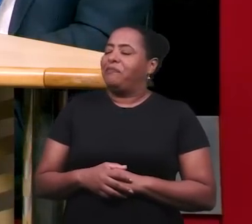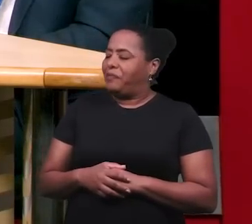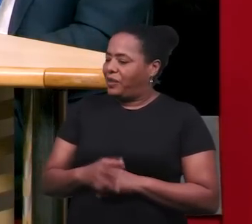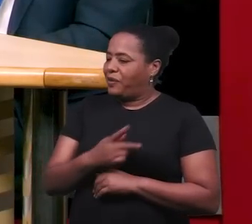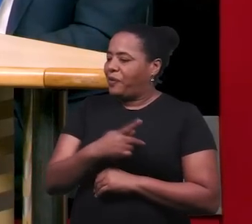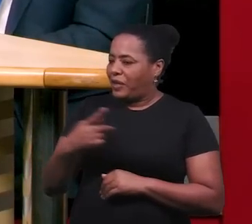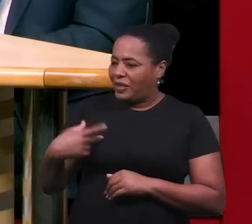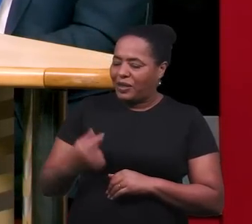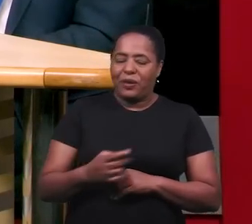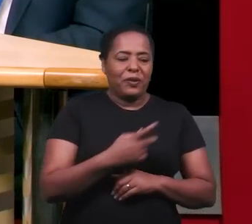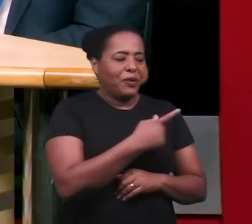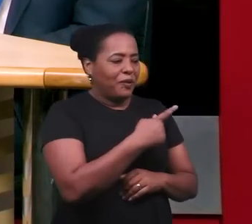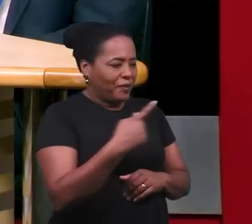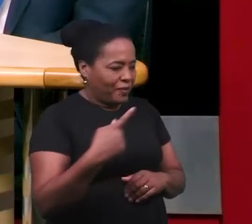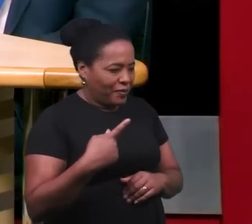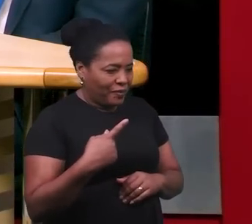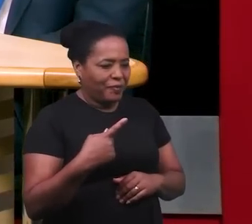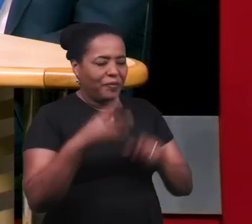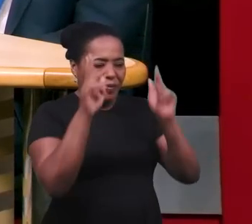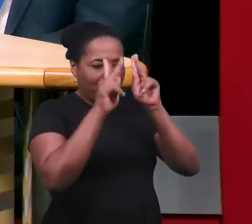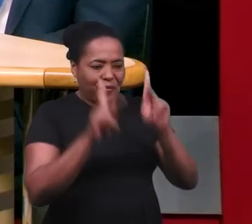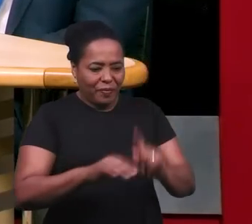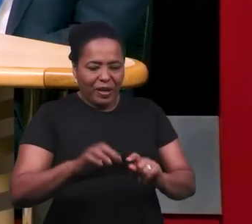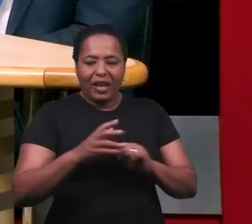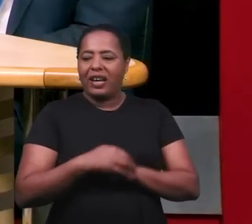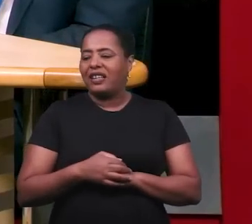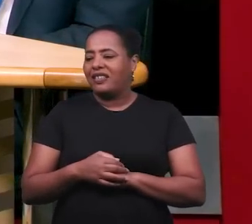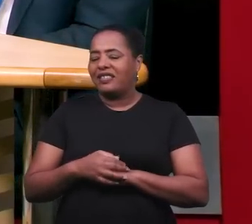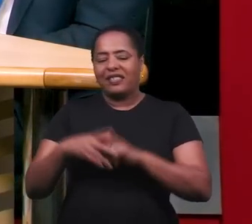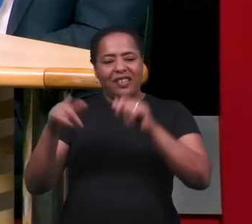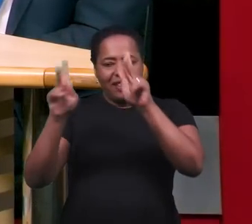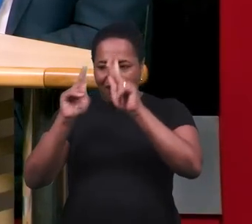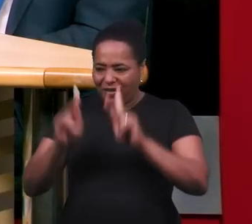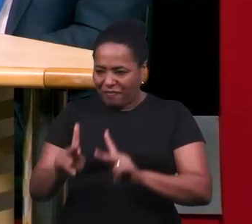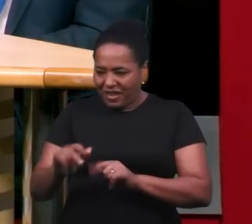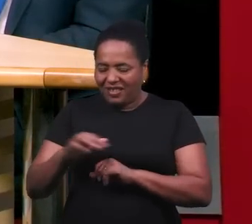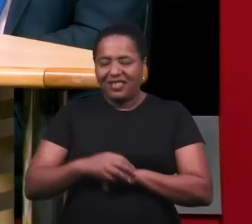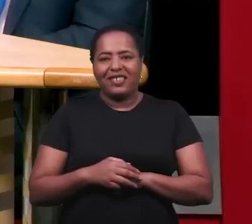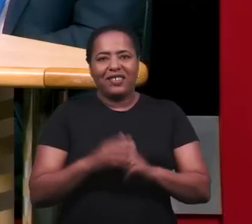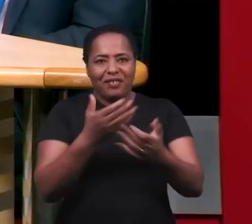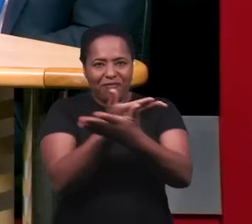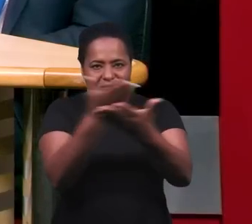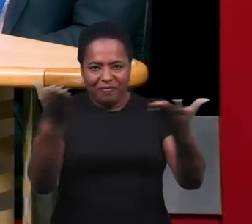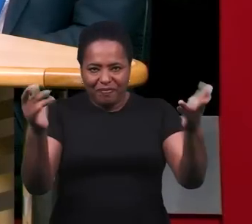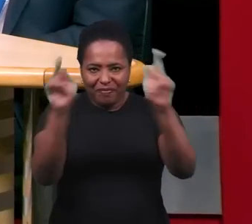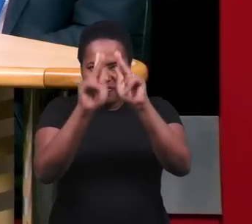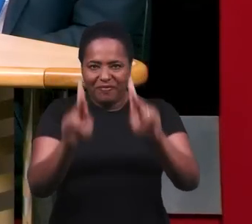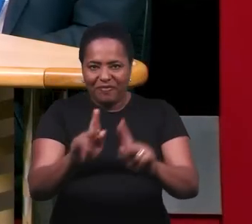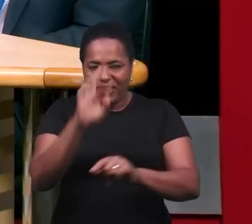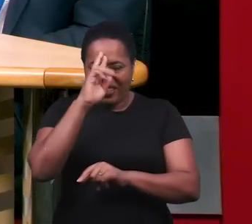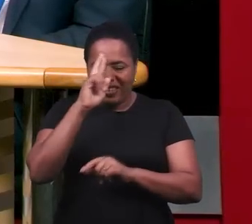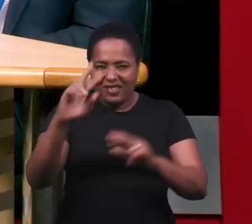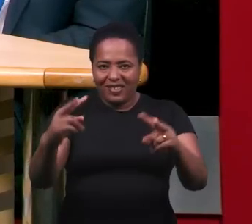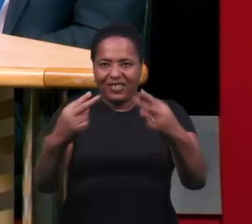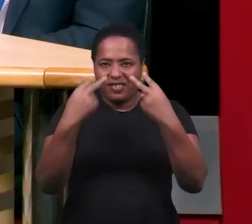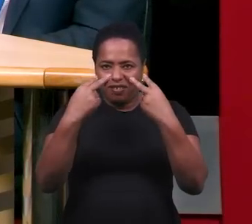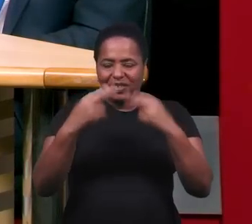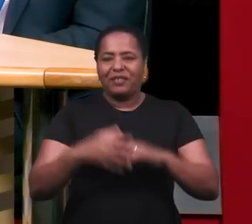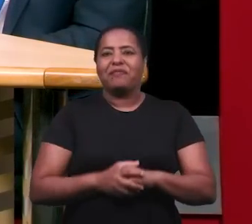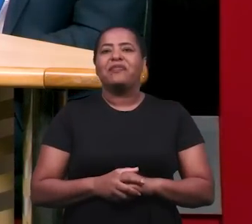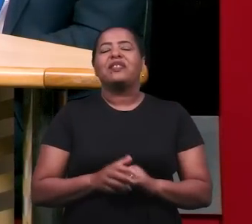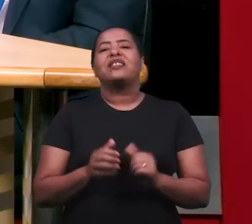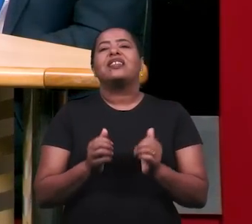Glória a Deus. Pastor Guilherme, a paz do Senhor. A paz do Senhor. A paz do Senhor a todos os irmãos. Pastor Roger, a paz do Senhor. A paz do Senhor, Pastor Marcelo, a paz do Senhor a todos que